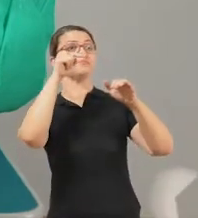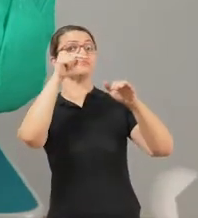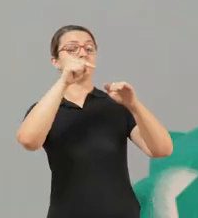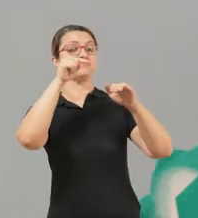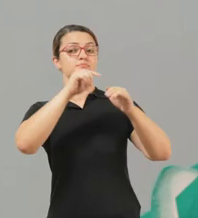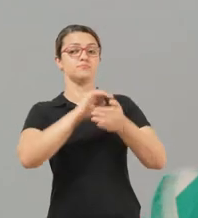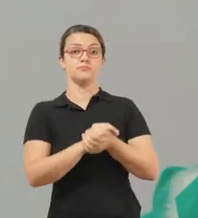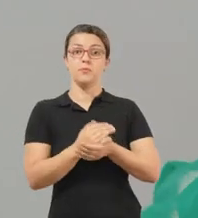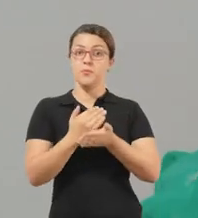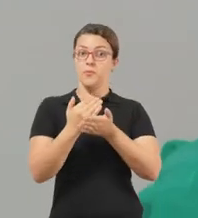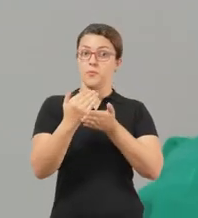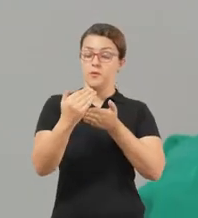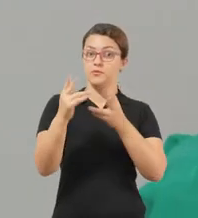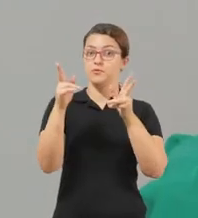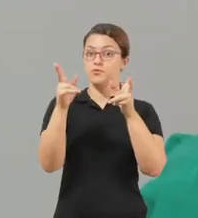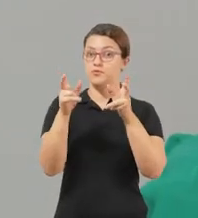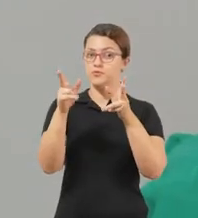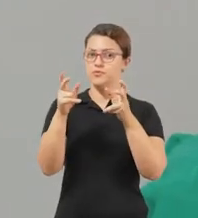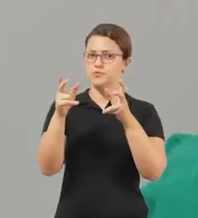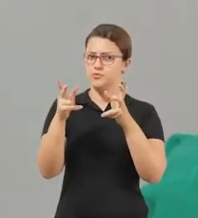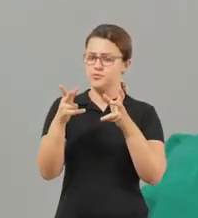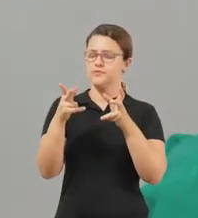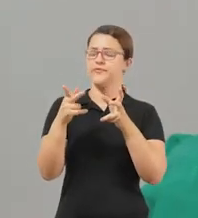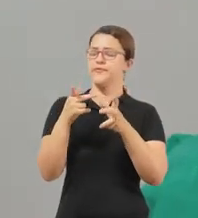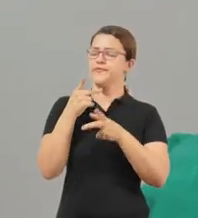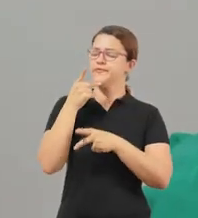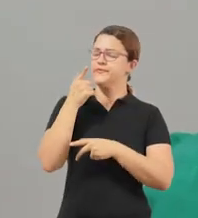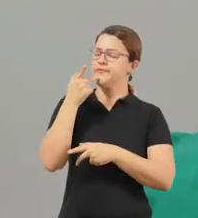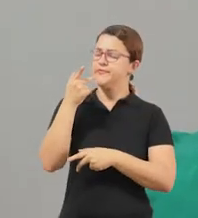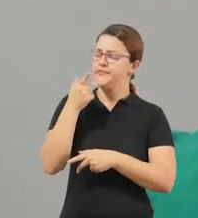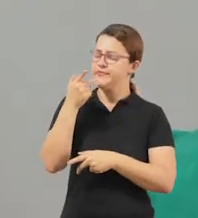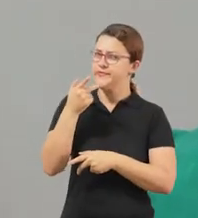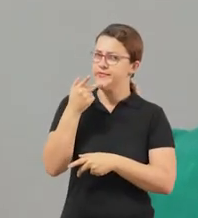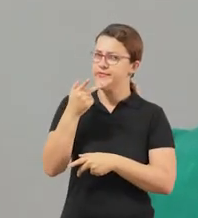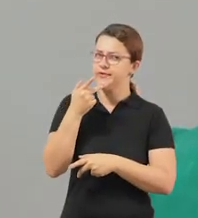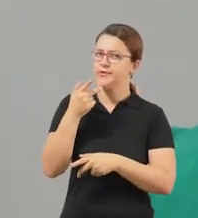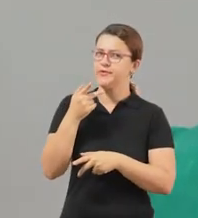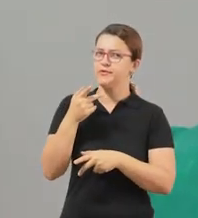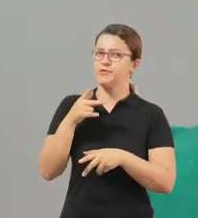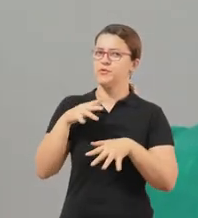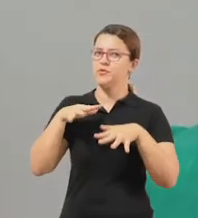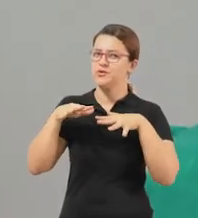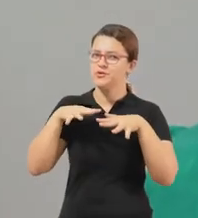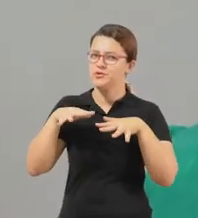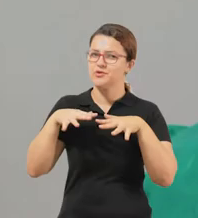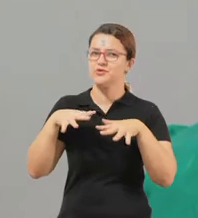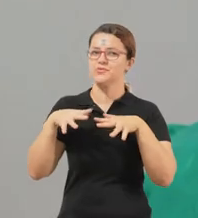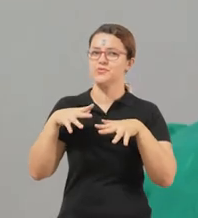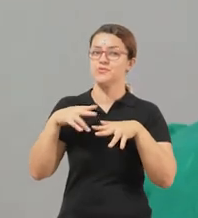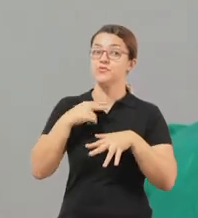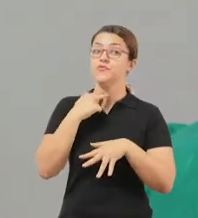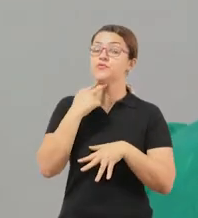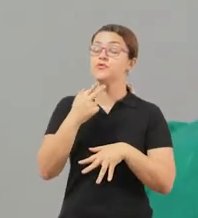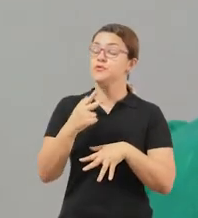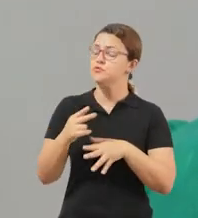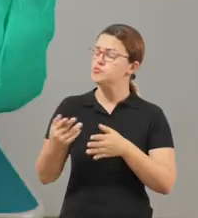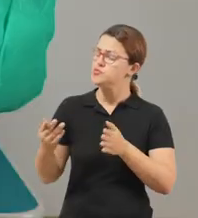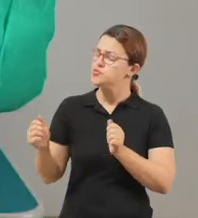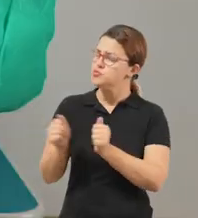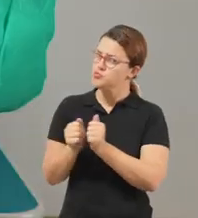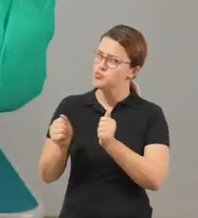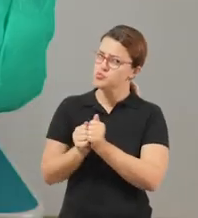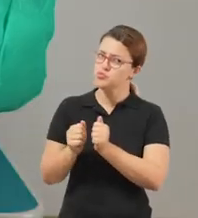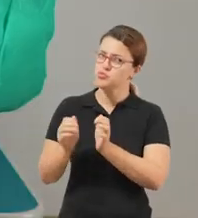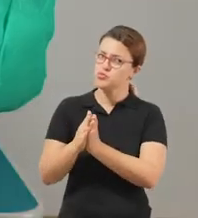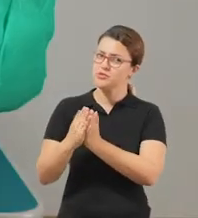criança. Comece pelo título, cuide da entonação e ritmo da voz, manuseie o livro junto com a criança para que